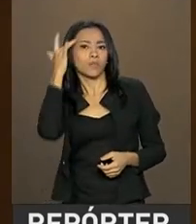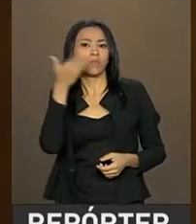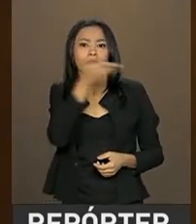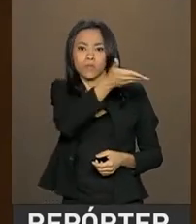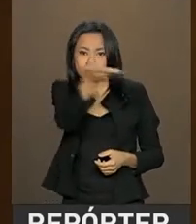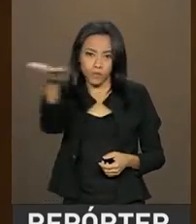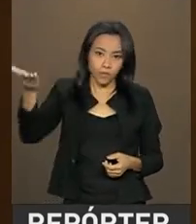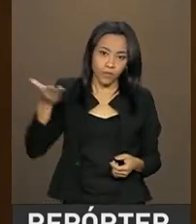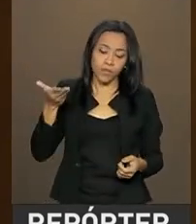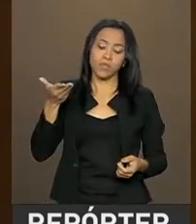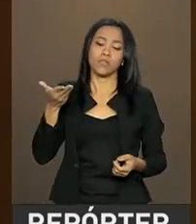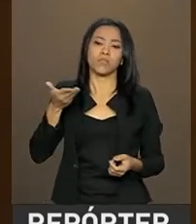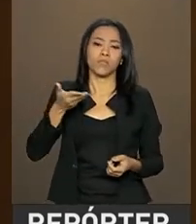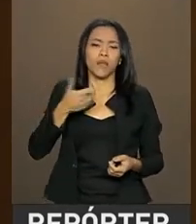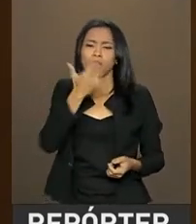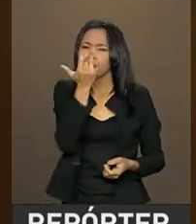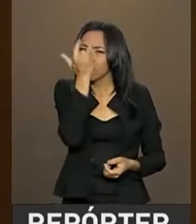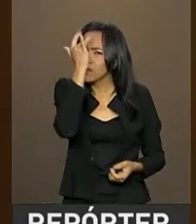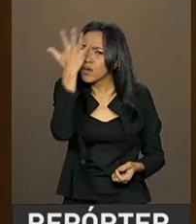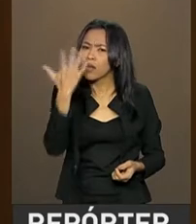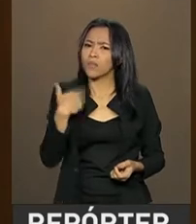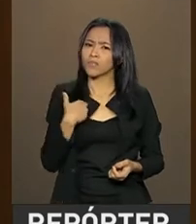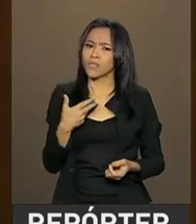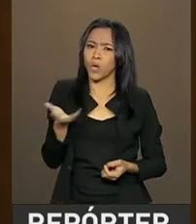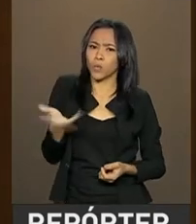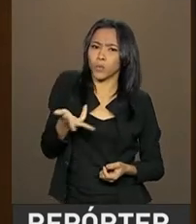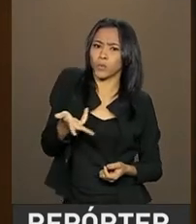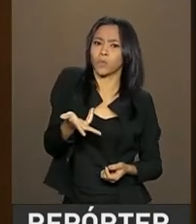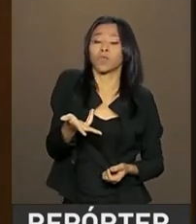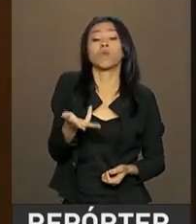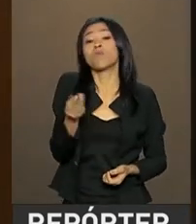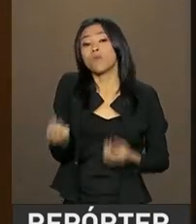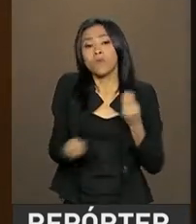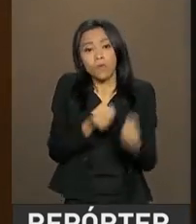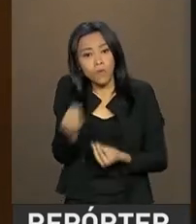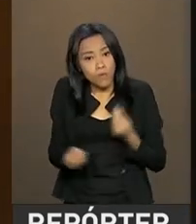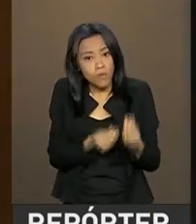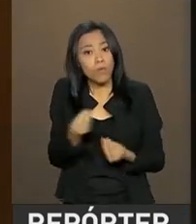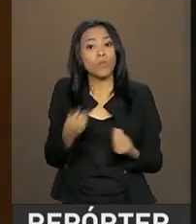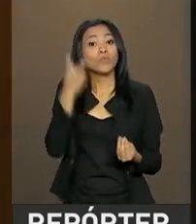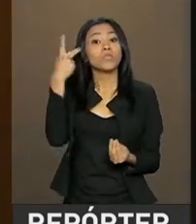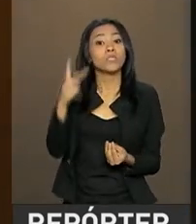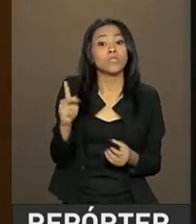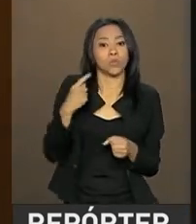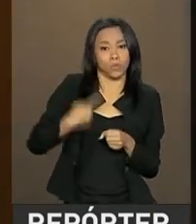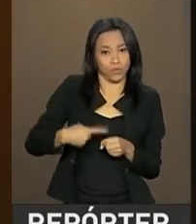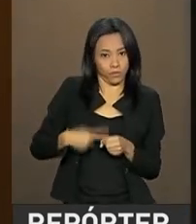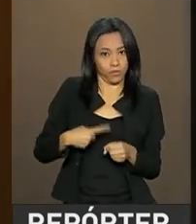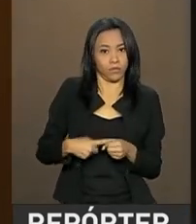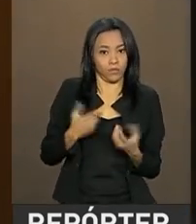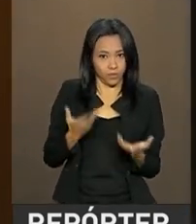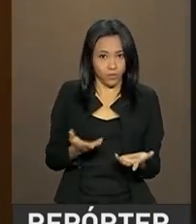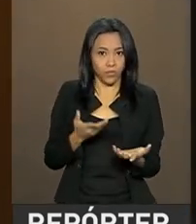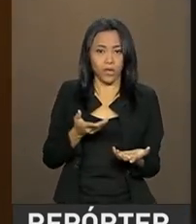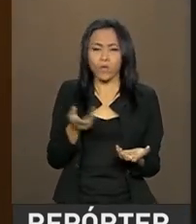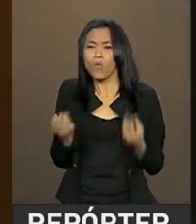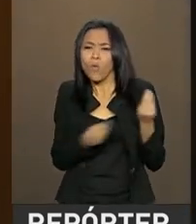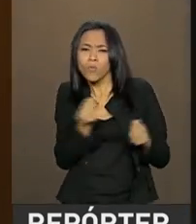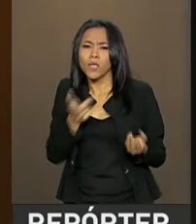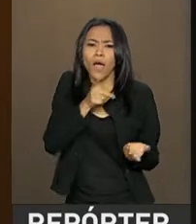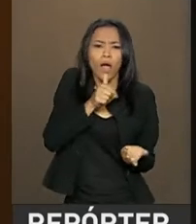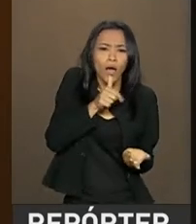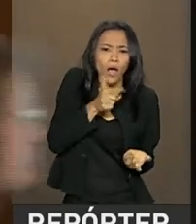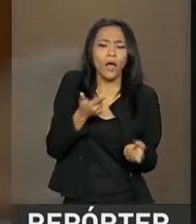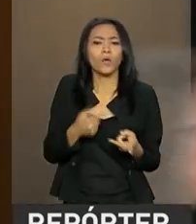vislumbrar de forma muito fácil e ágil como está a situação no seu município de abastecimento de água e